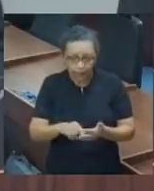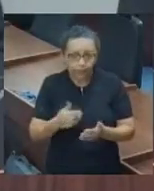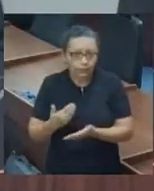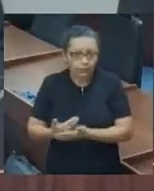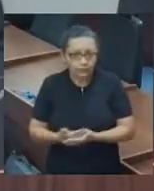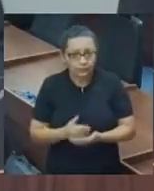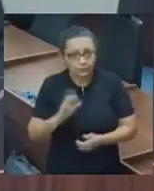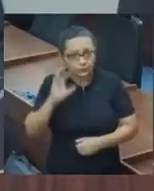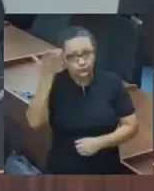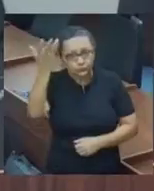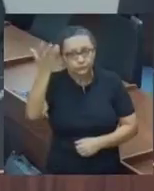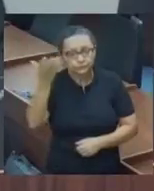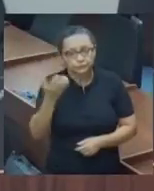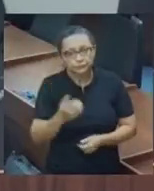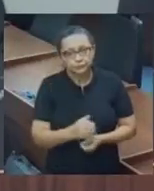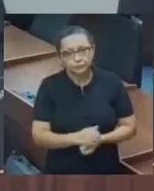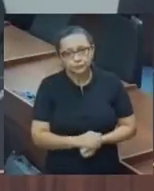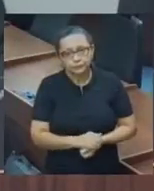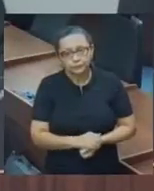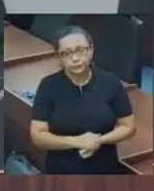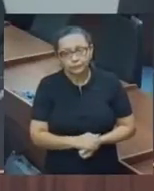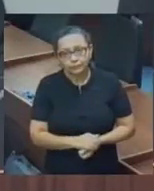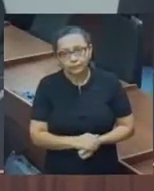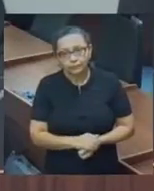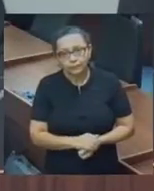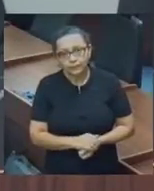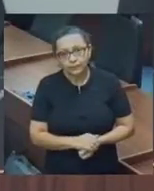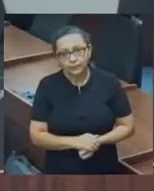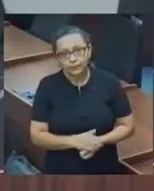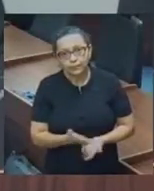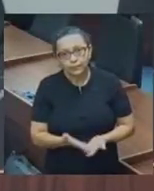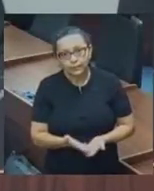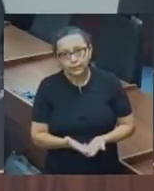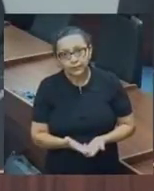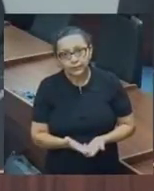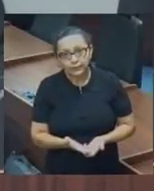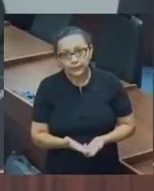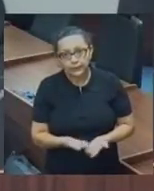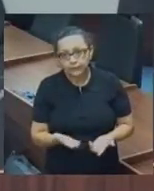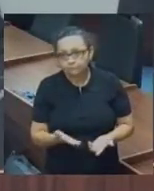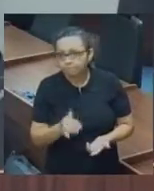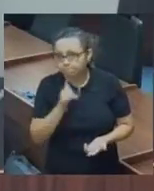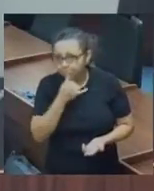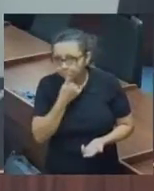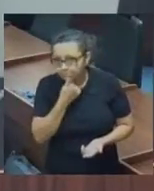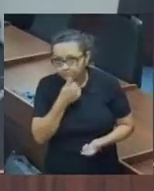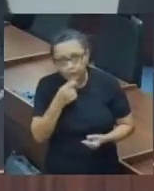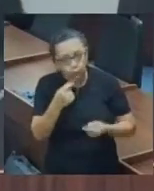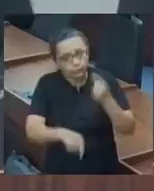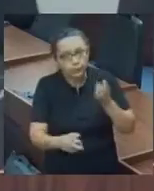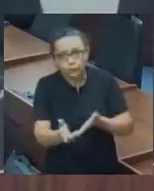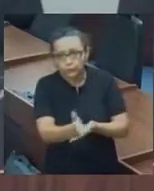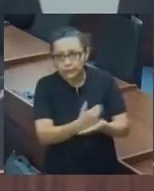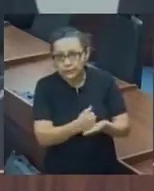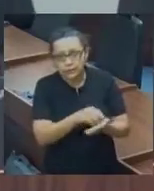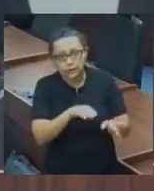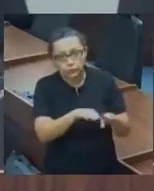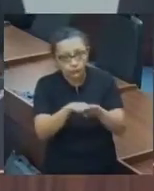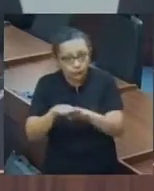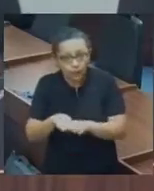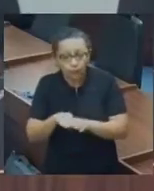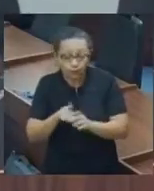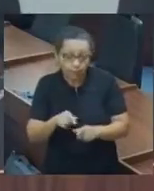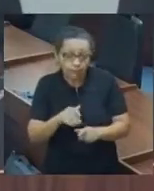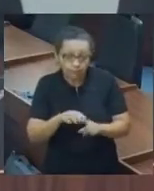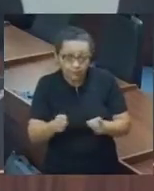é é que não atende ao desenho universal é é uma solução mas é